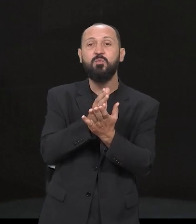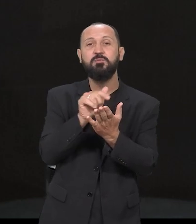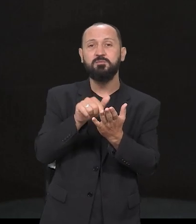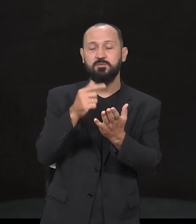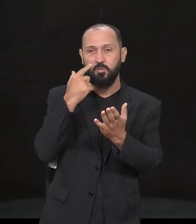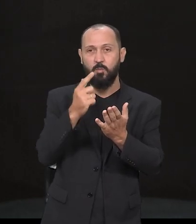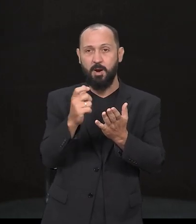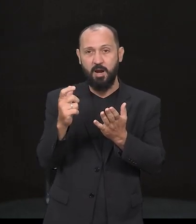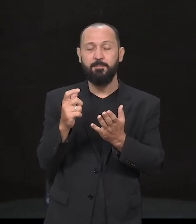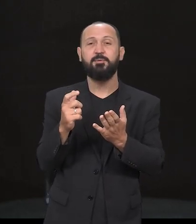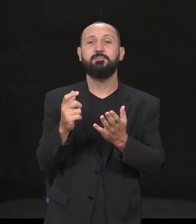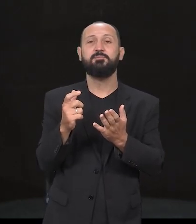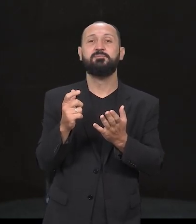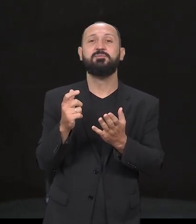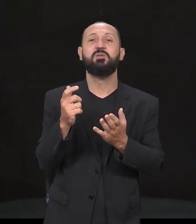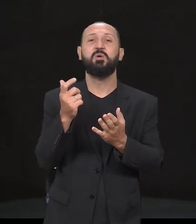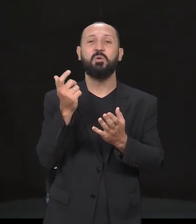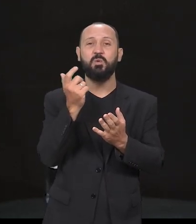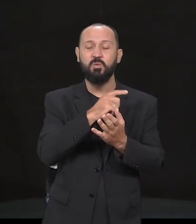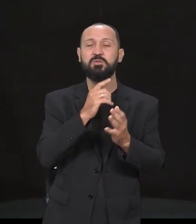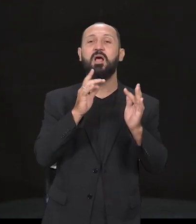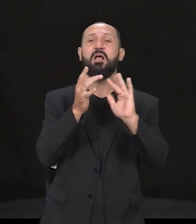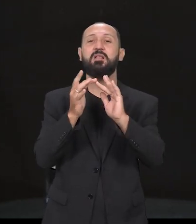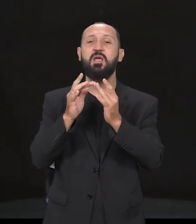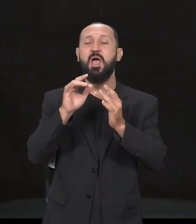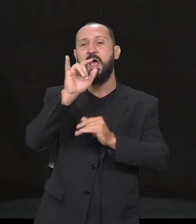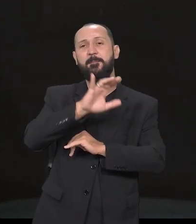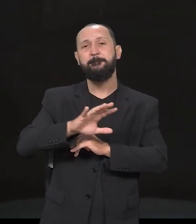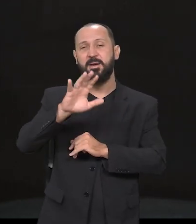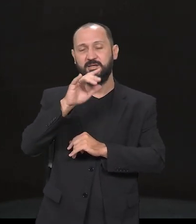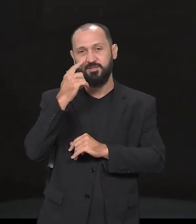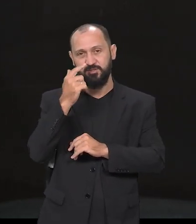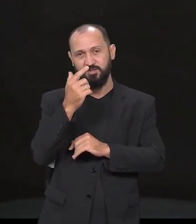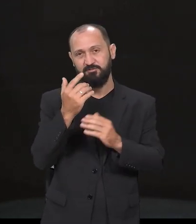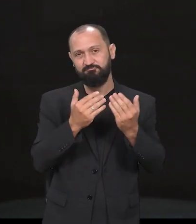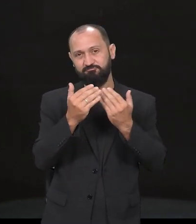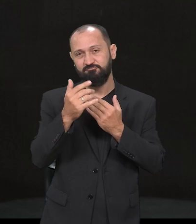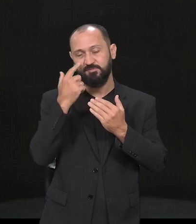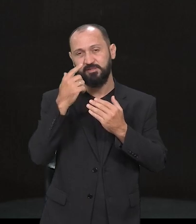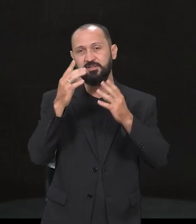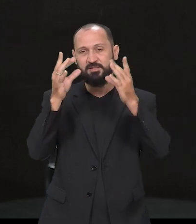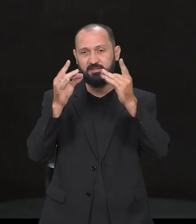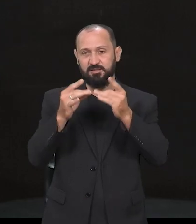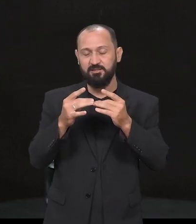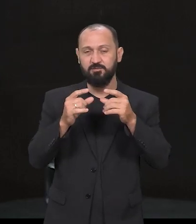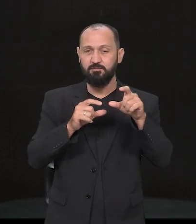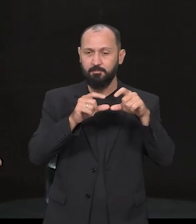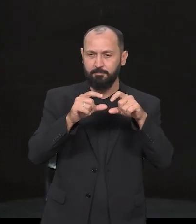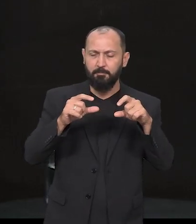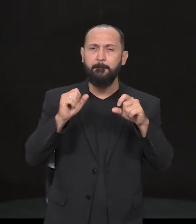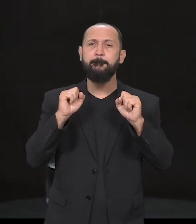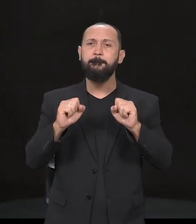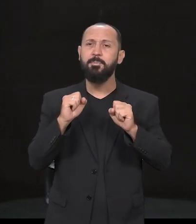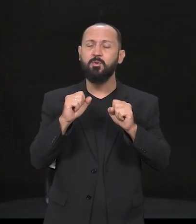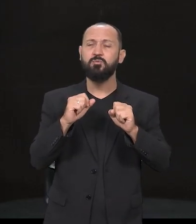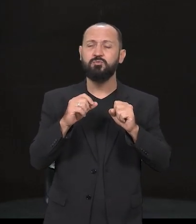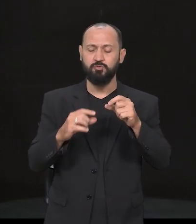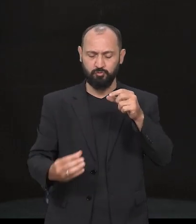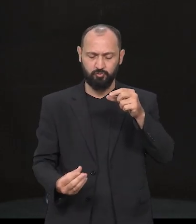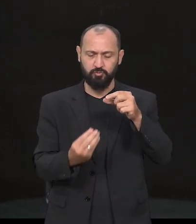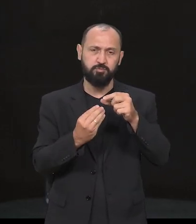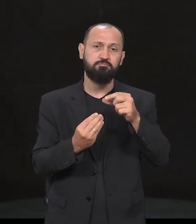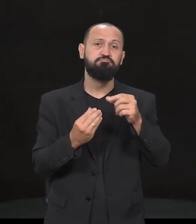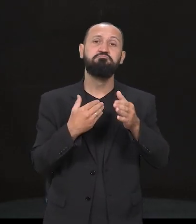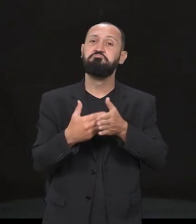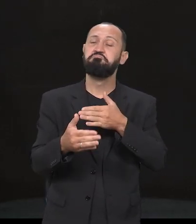fronteira, com arma de fogo, a gente pode ter acesso à imagem desse elemento de munição, seja projétil ou estojo de